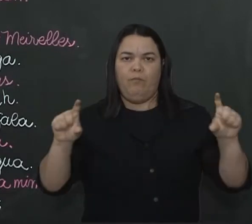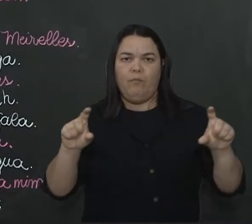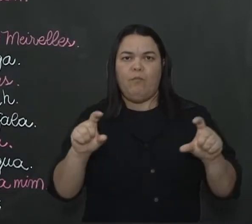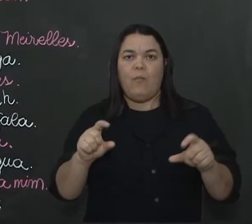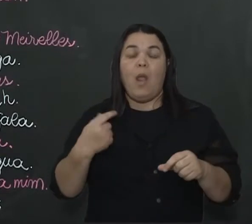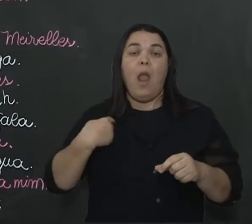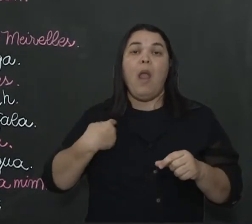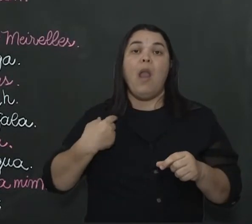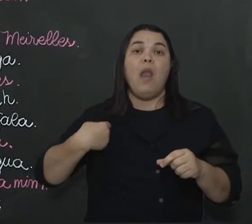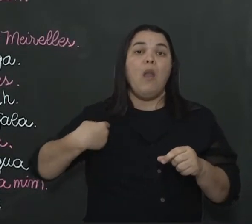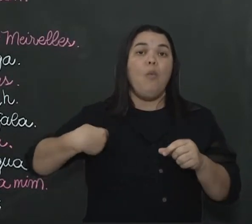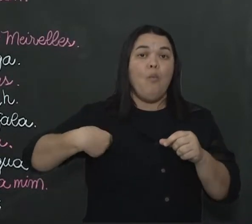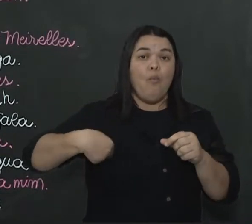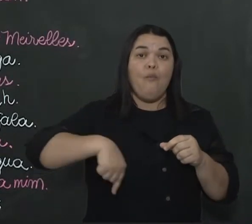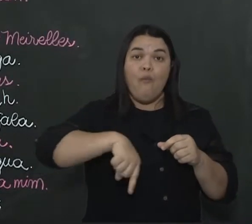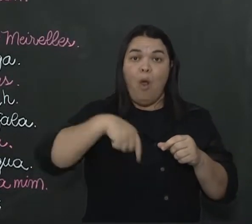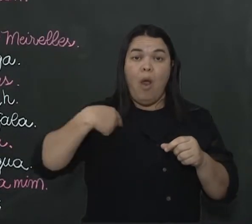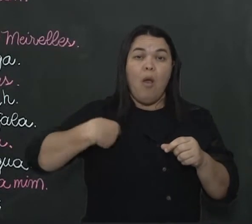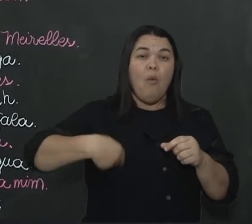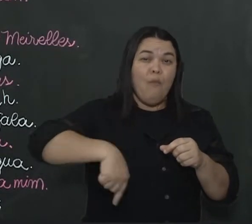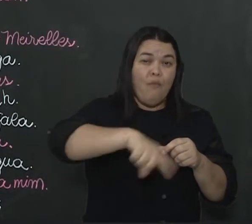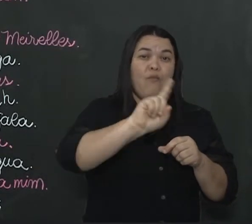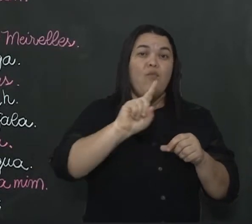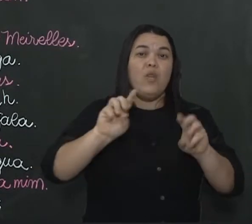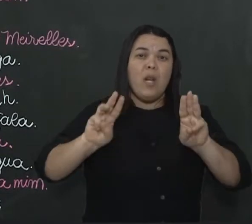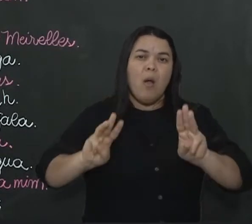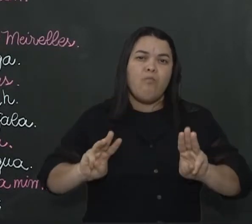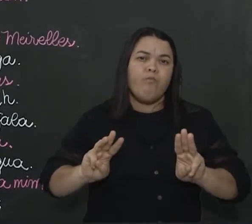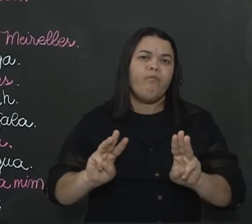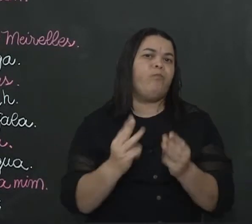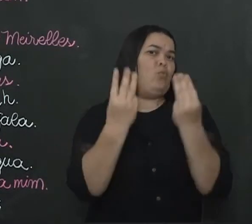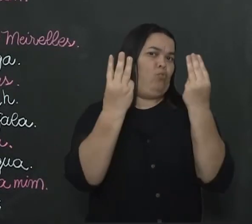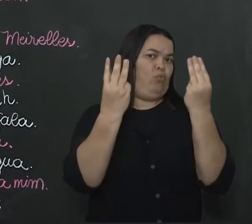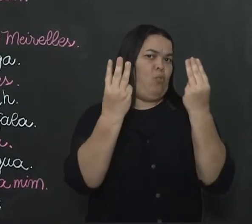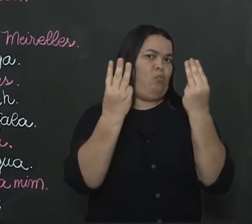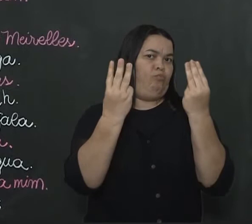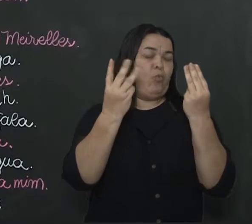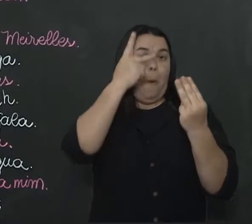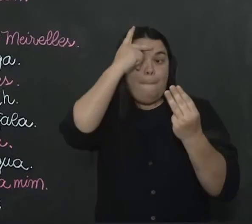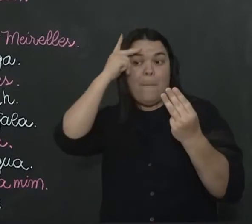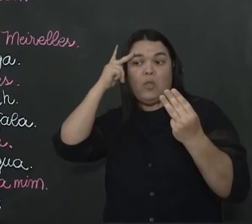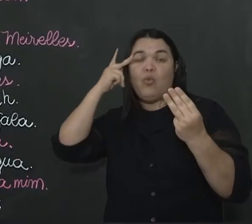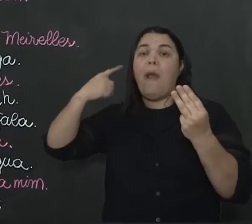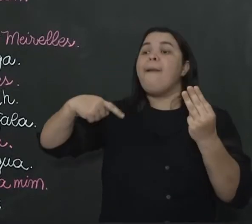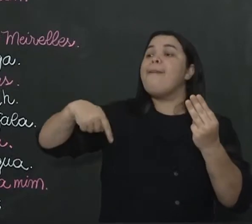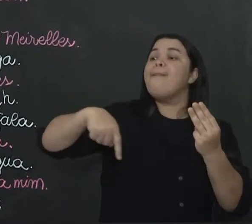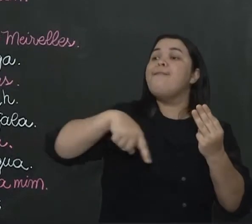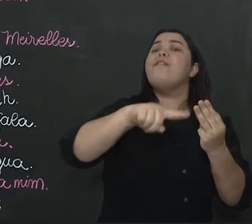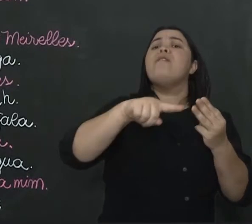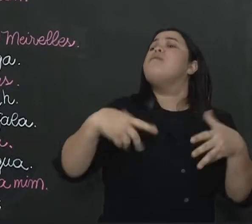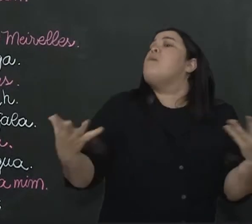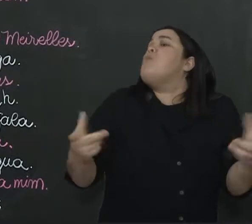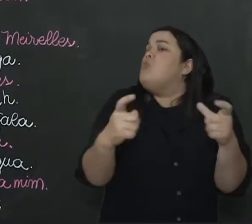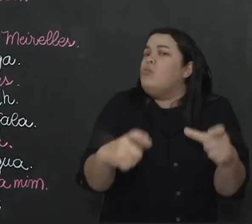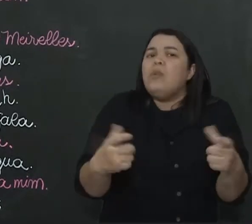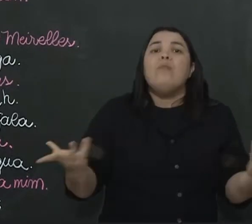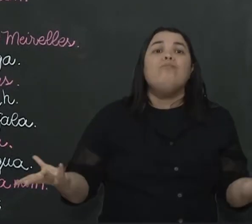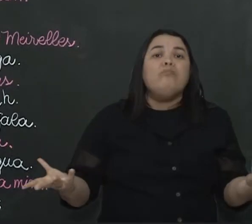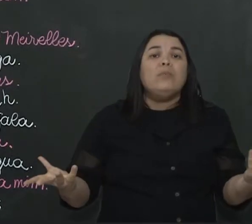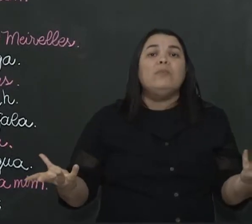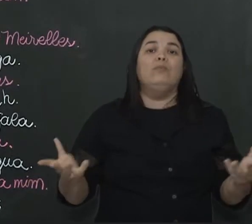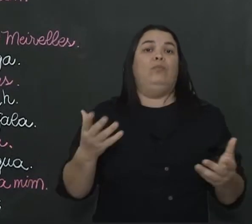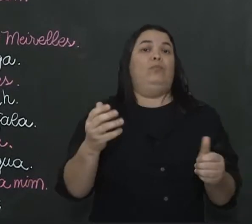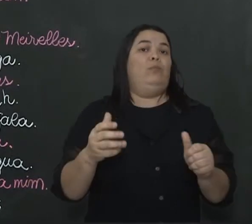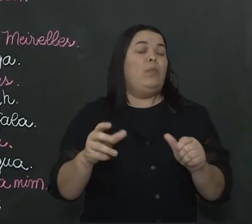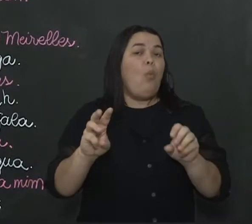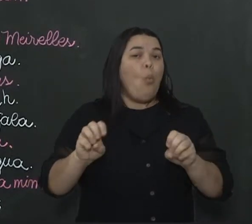ao show. Quem vai a algum lugar. O show, substantivo masculino. Então, se o complemento do